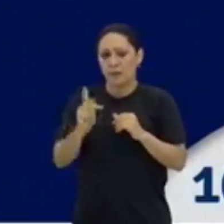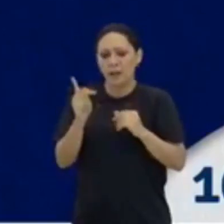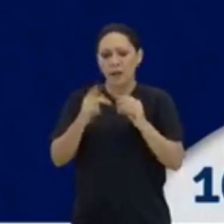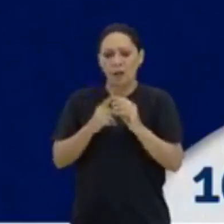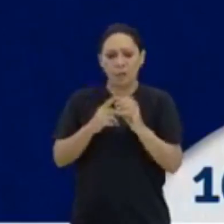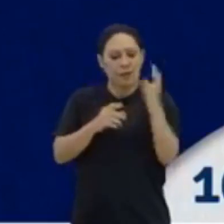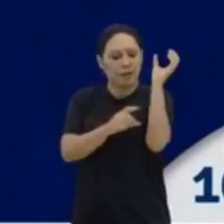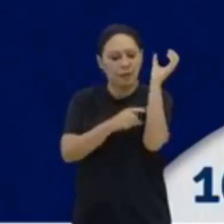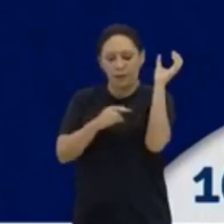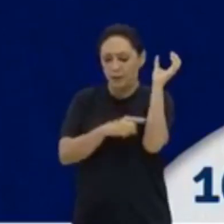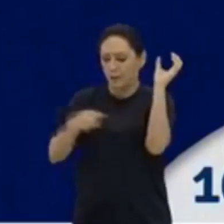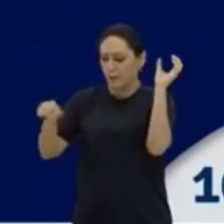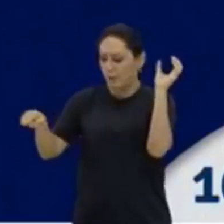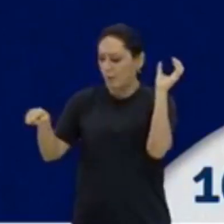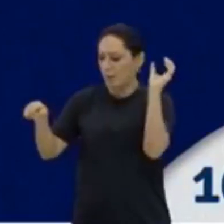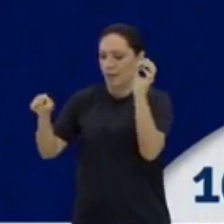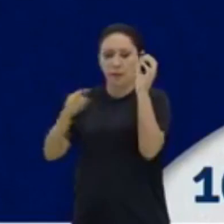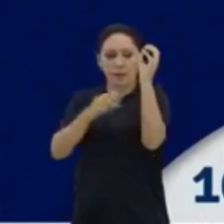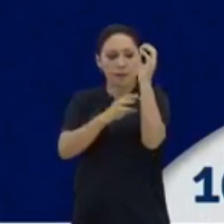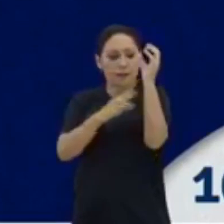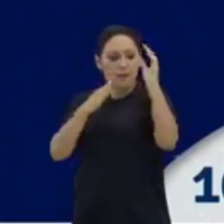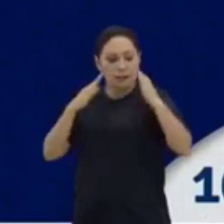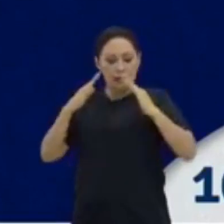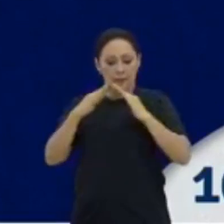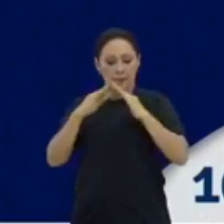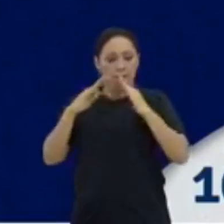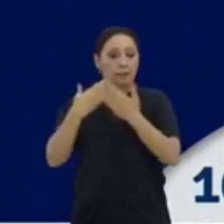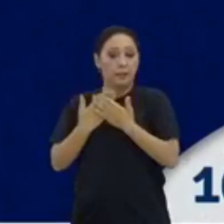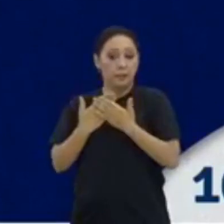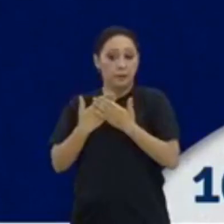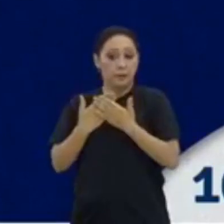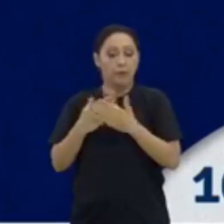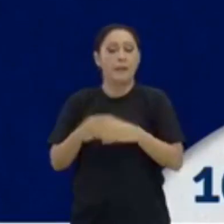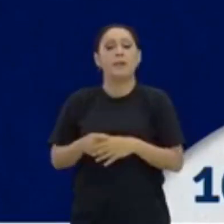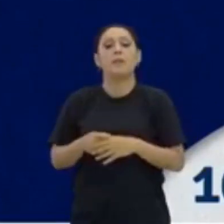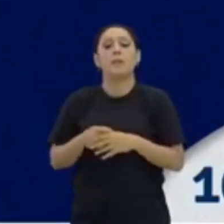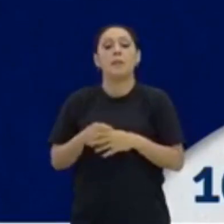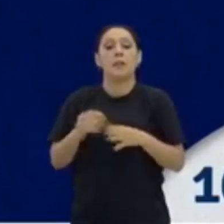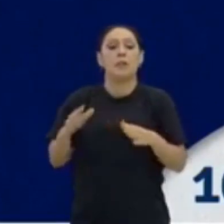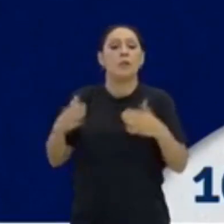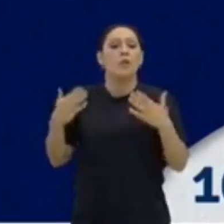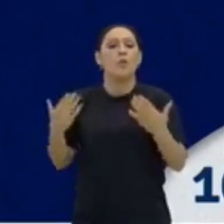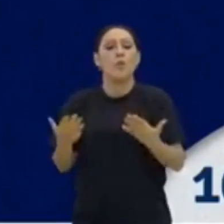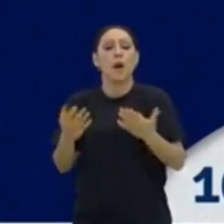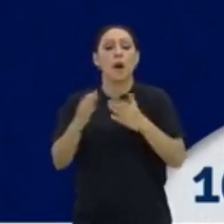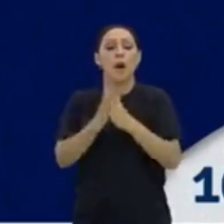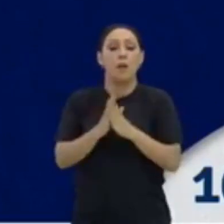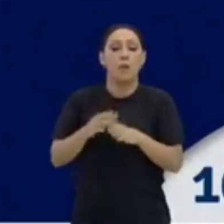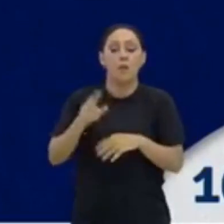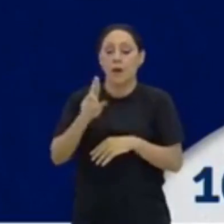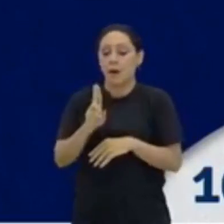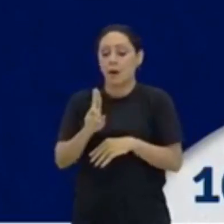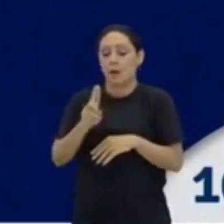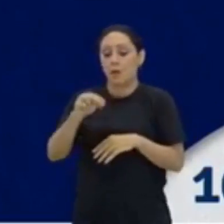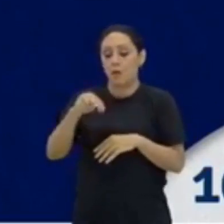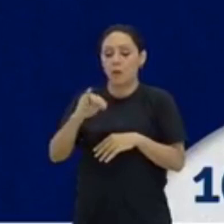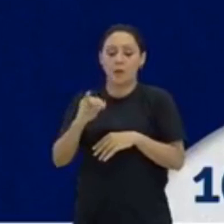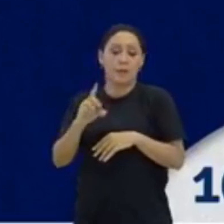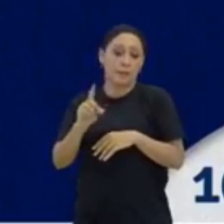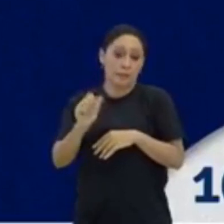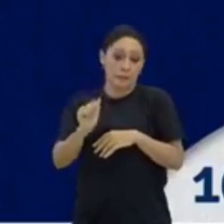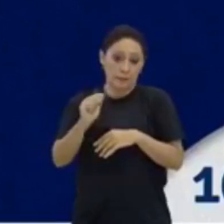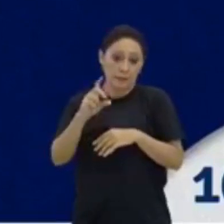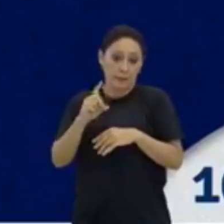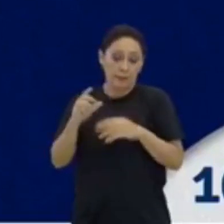Quantos quilômetros, Fernando? Ei, pessoal. Qual é a unidade mais conveniente para medir a altura de uma